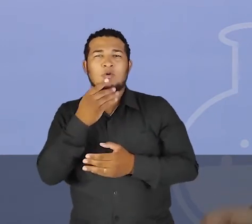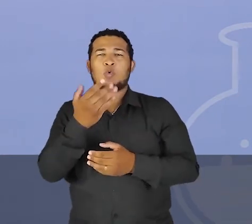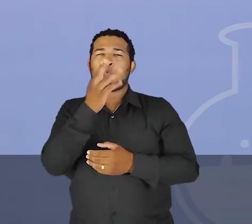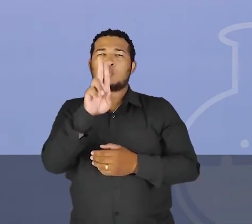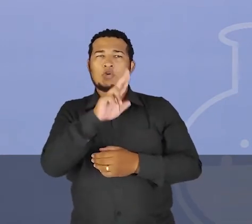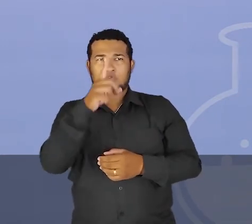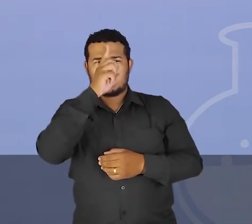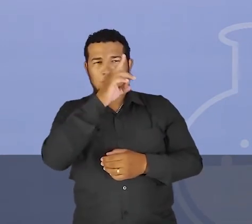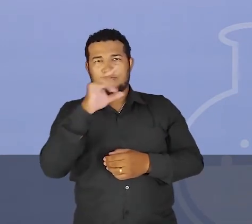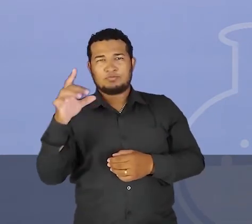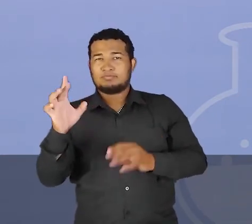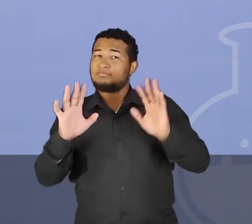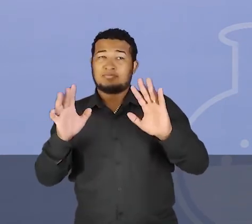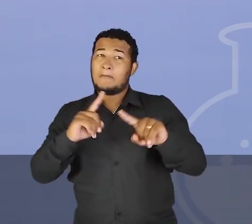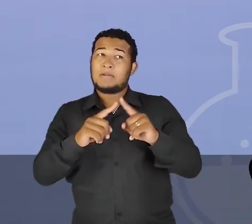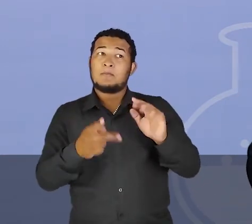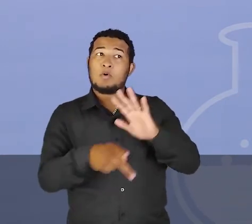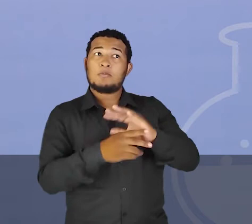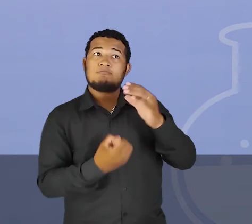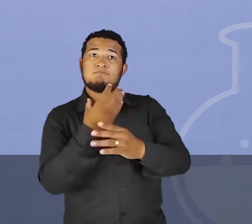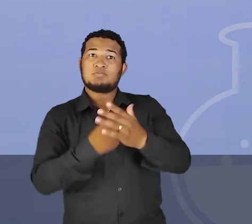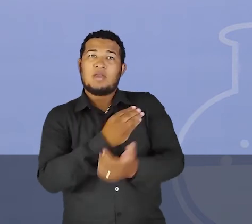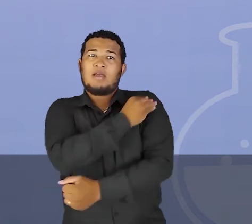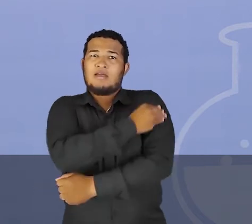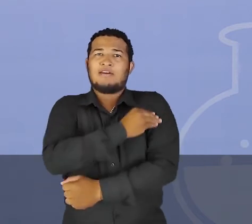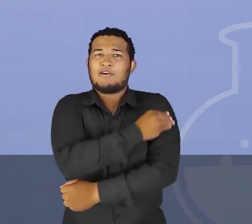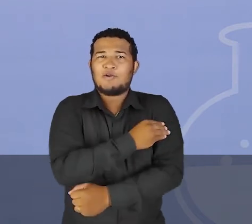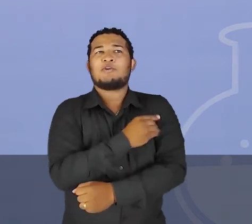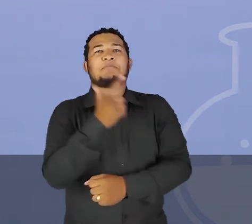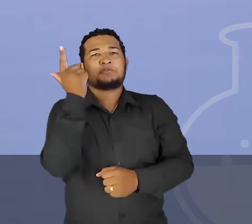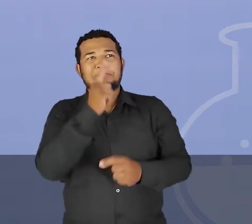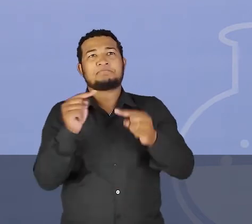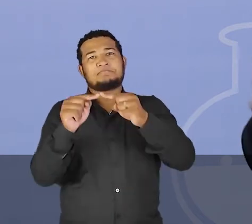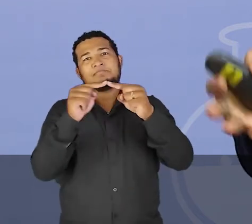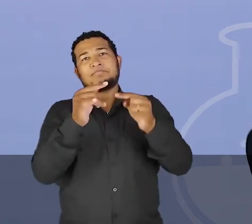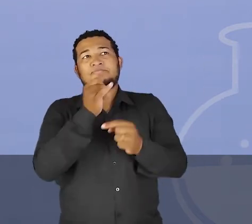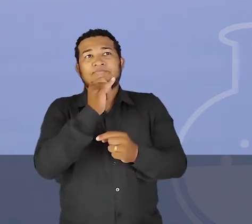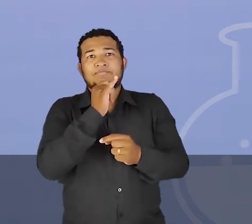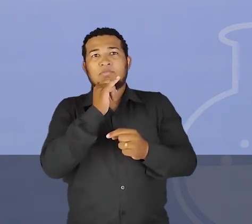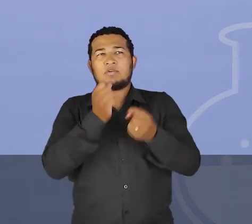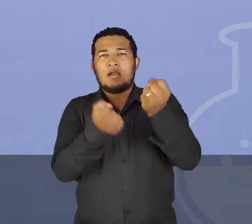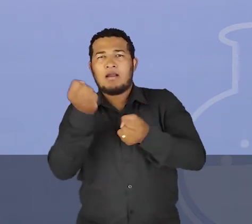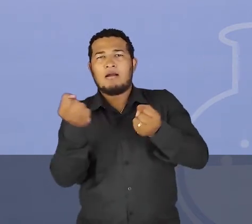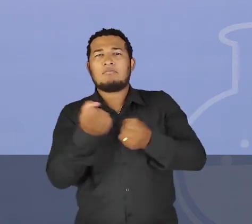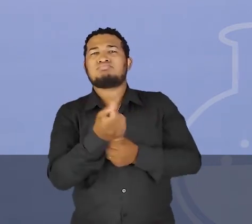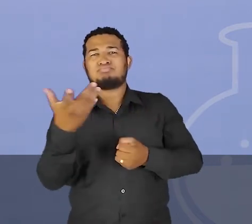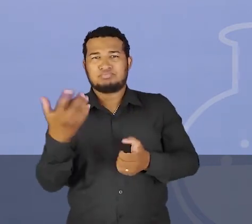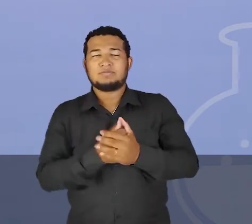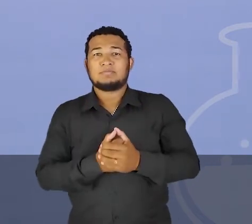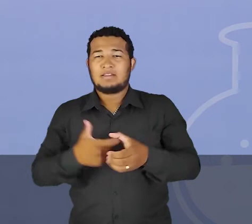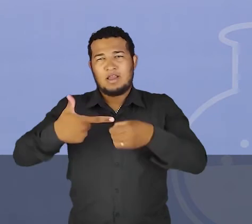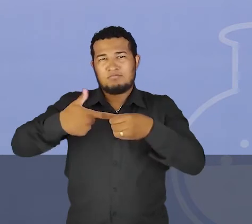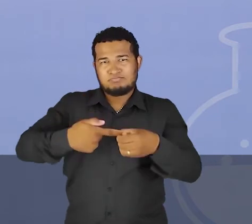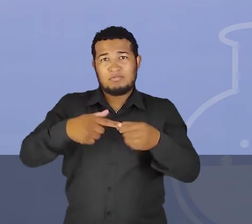usarmos no nosso dia a dia, mas para produzir álcool, para atender aí a demanda, por exemplo, de carros. Então, existe um